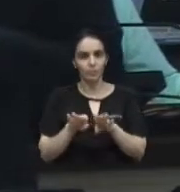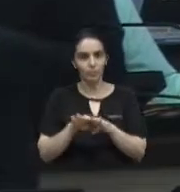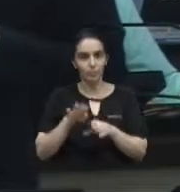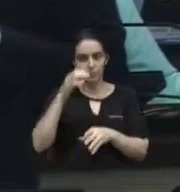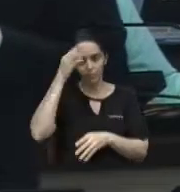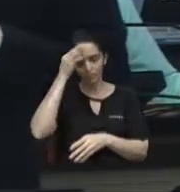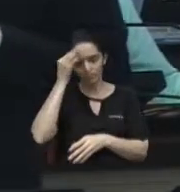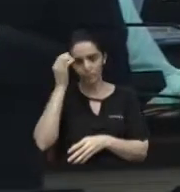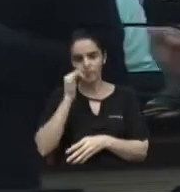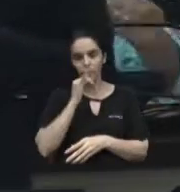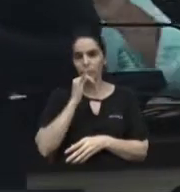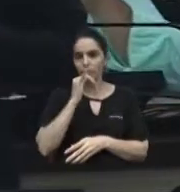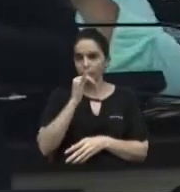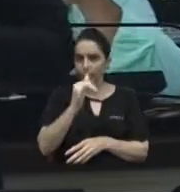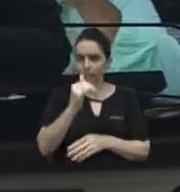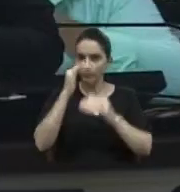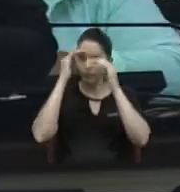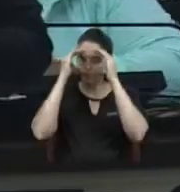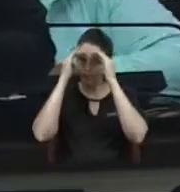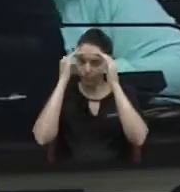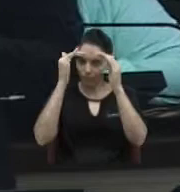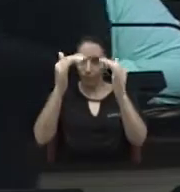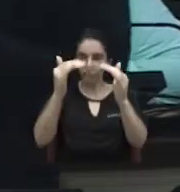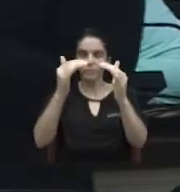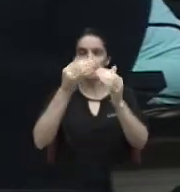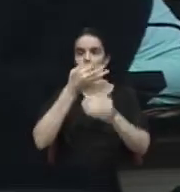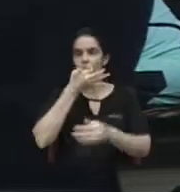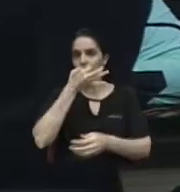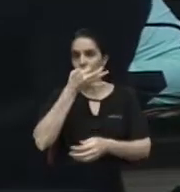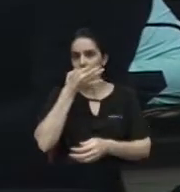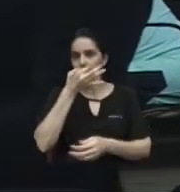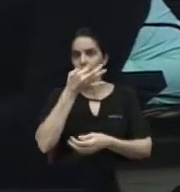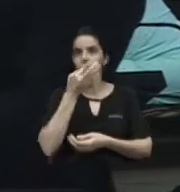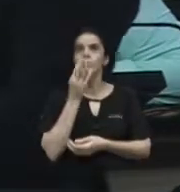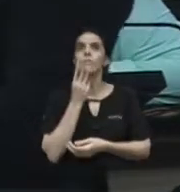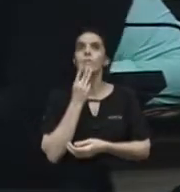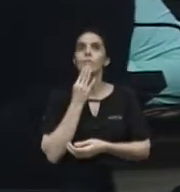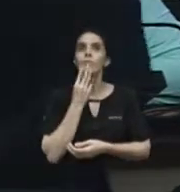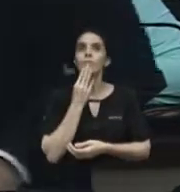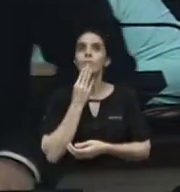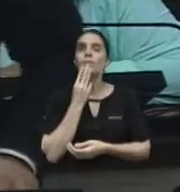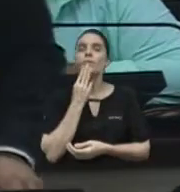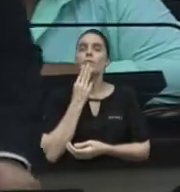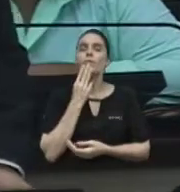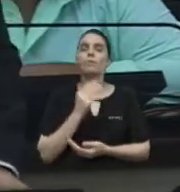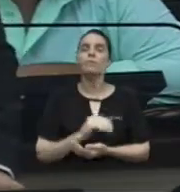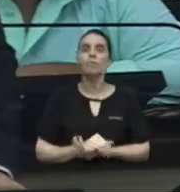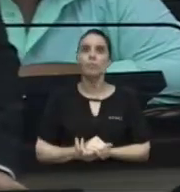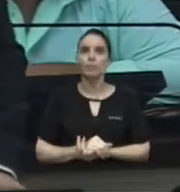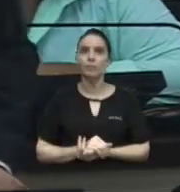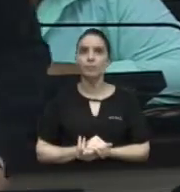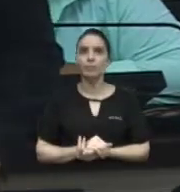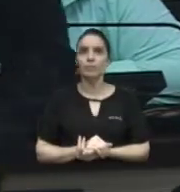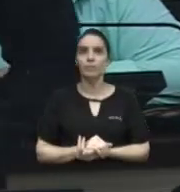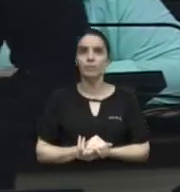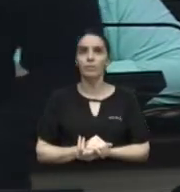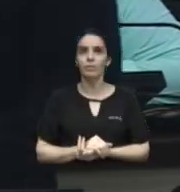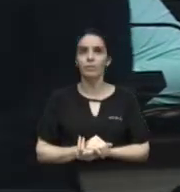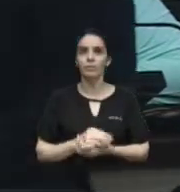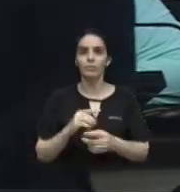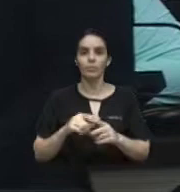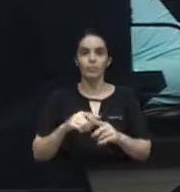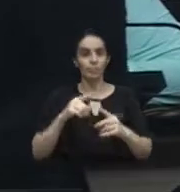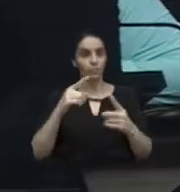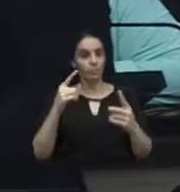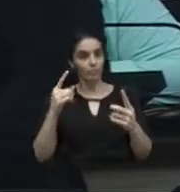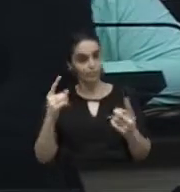respeito a opinião do nobre vereador Wagner, o Vaguinho da Santa Luzia, mas